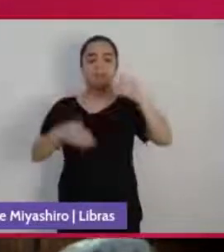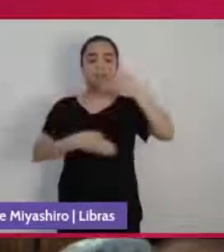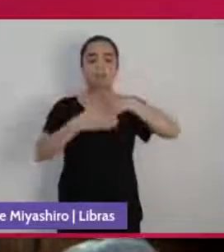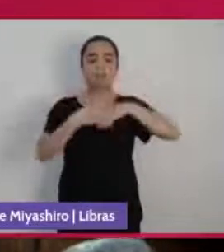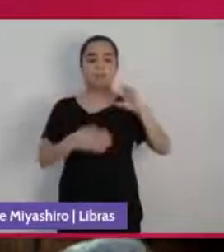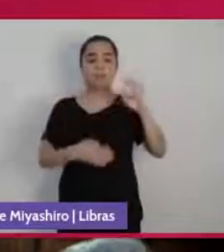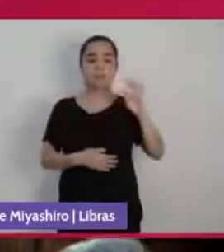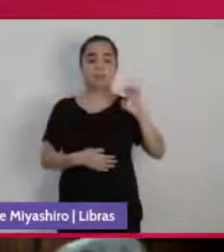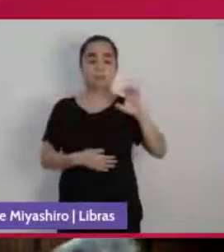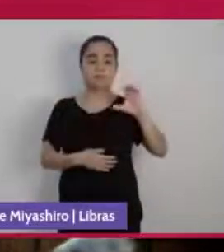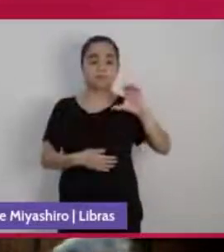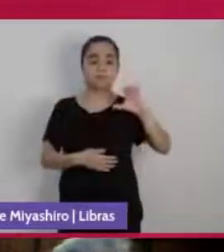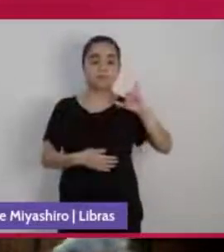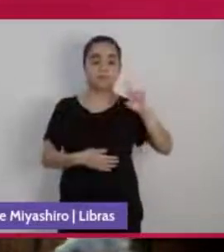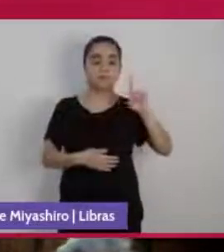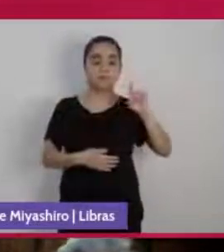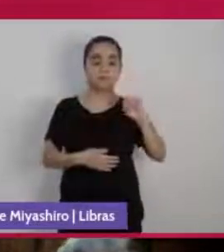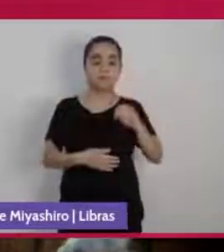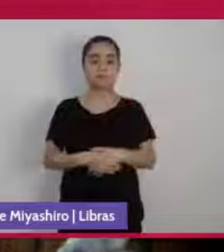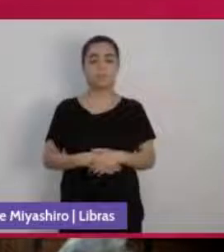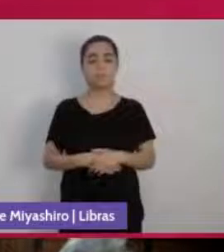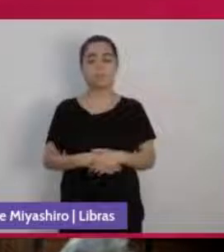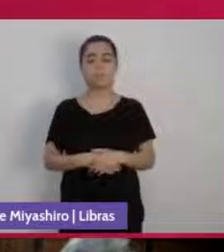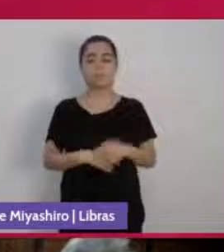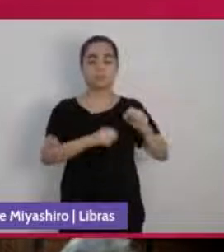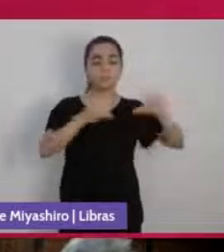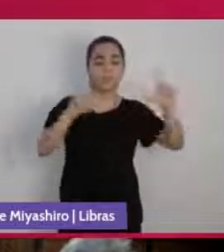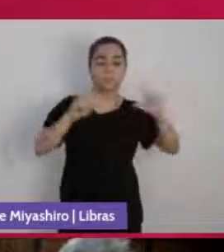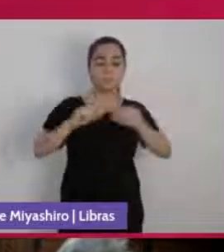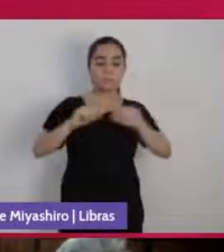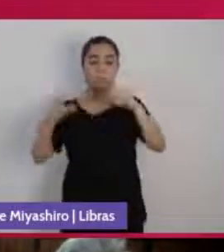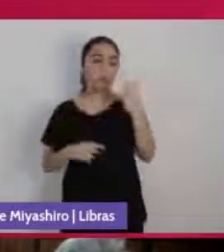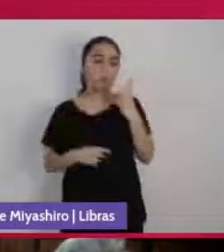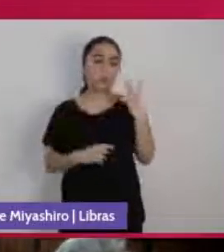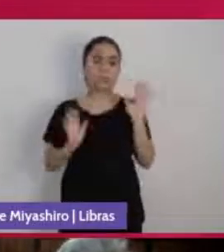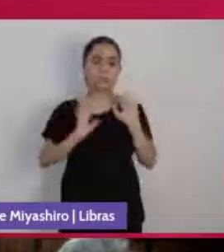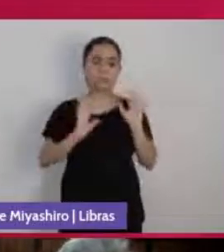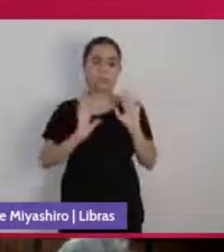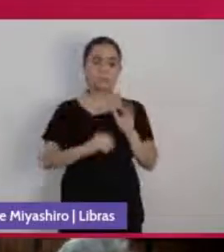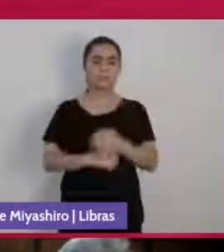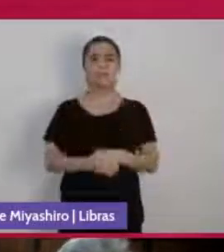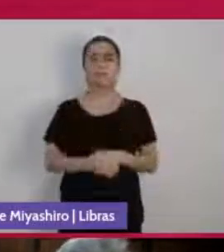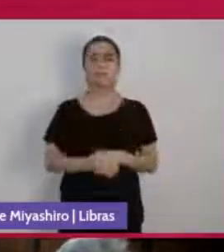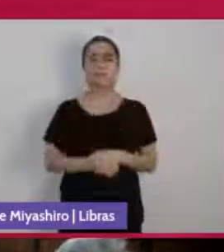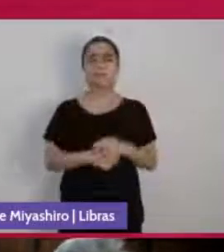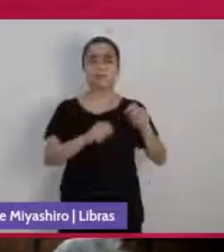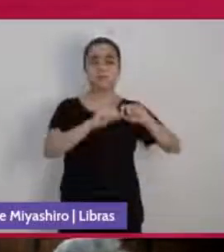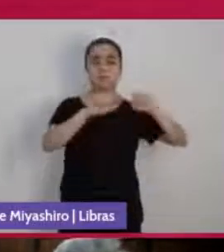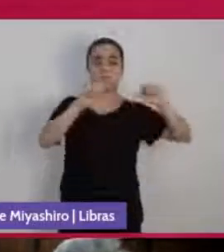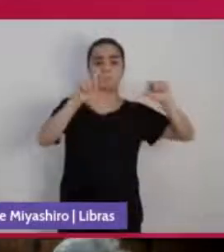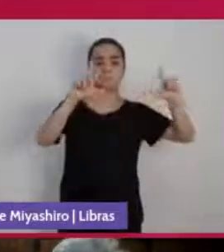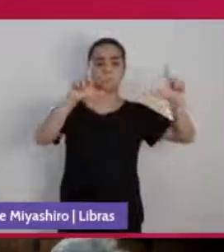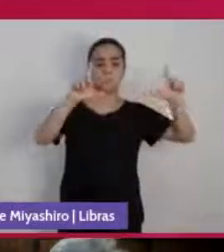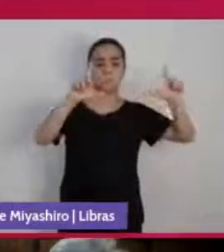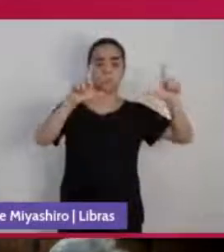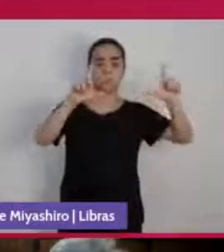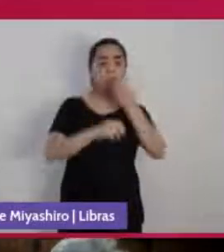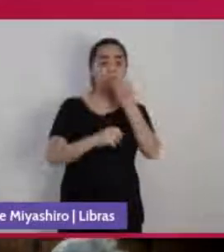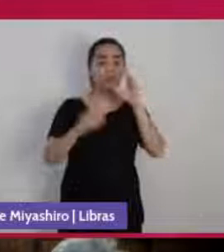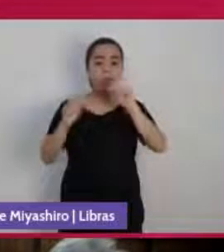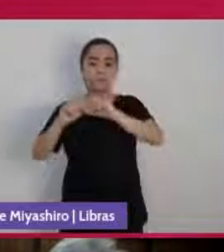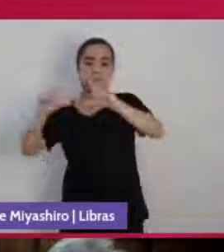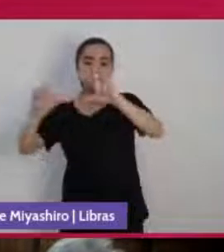phantom, para não irradiar a paciente 2 vezes, né? Então, olha só, essa imagem ficou clara e essa